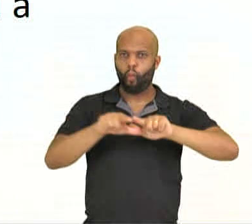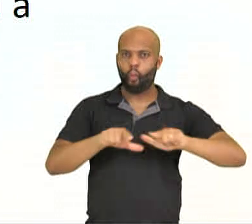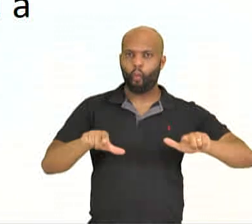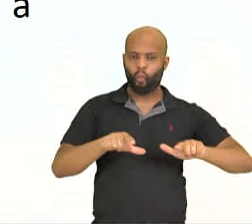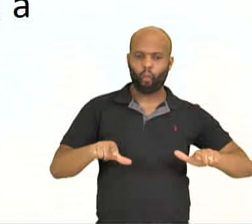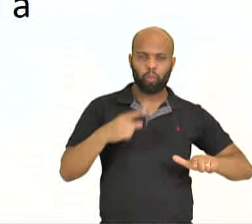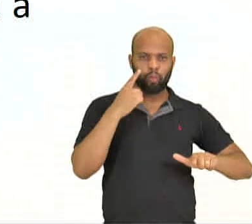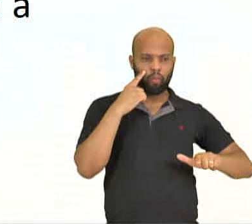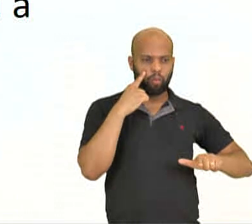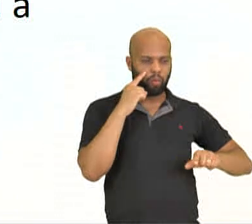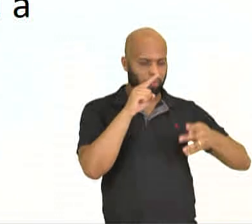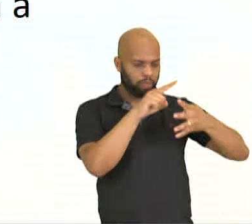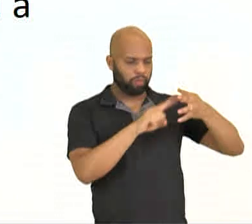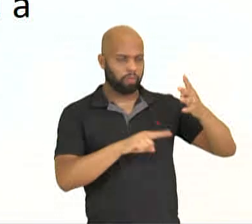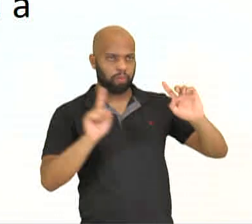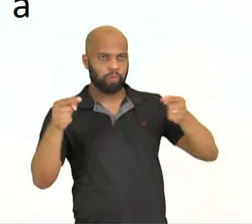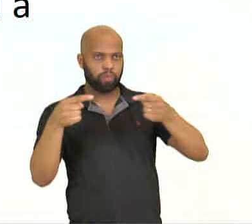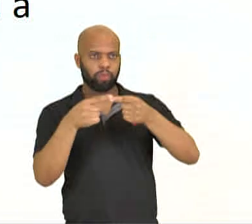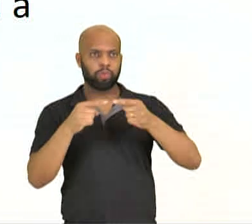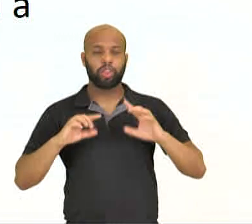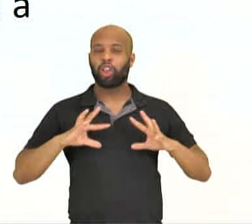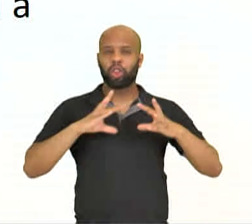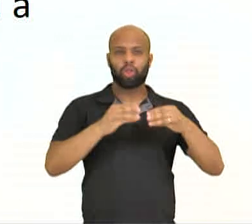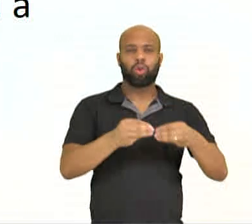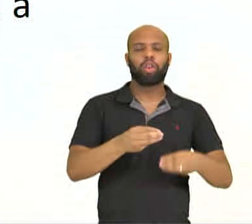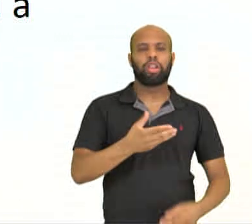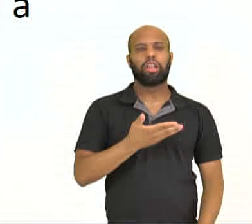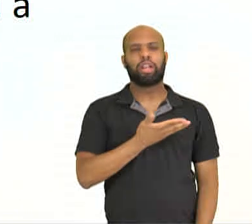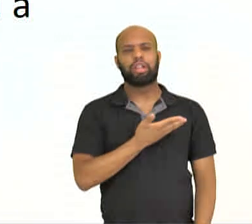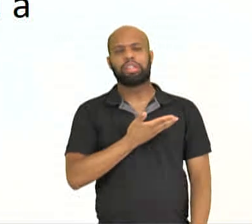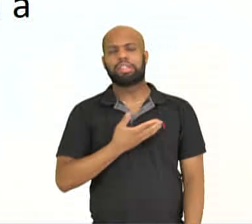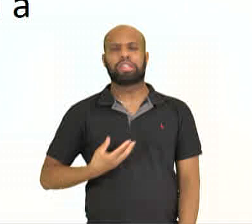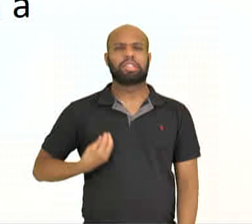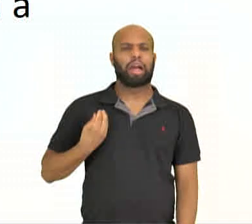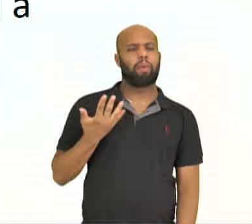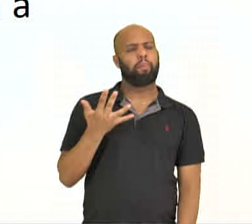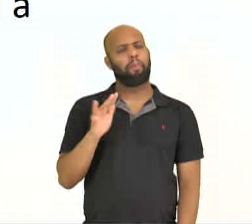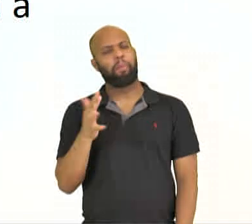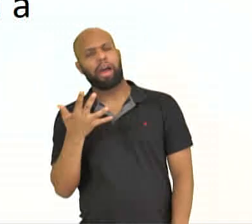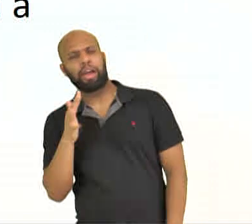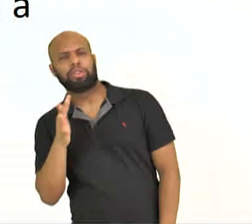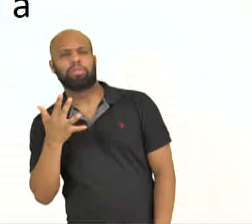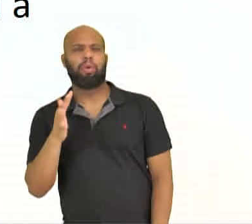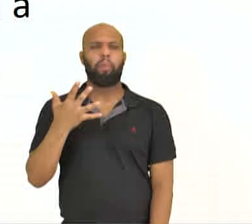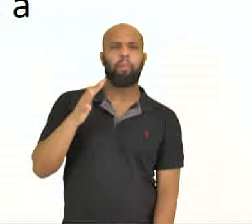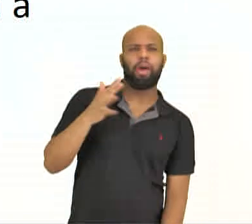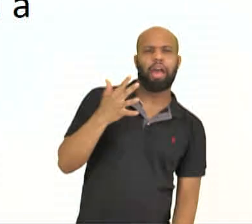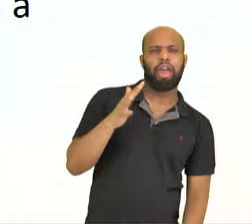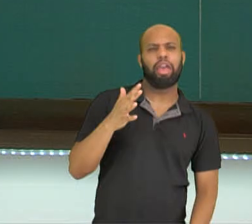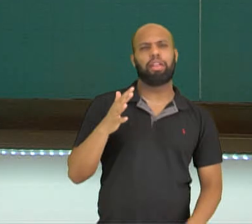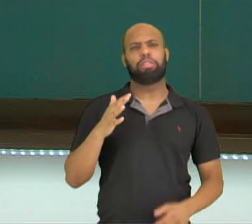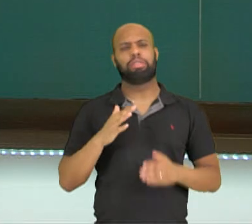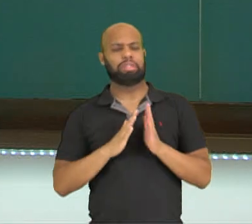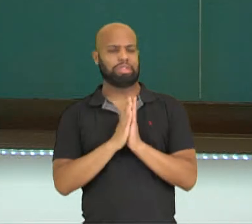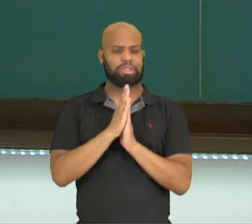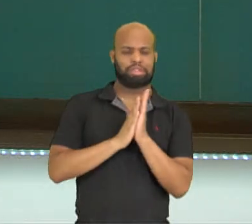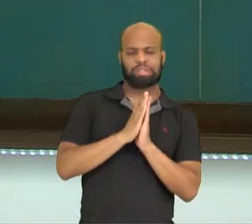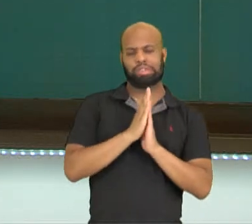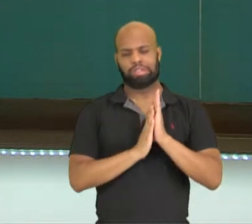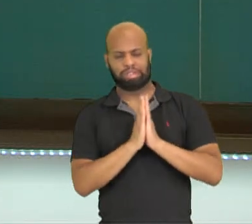amigas estavam meio ansiosas. Quando eu me refiro a um pouco, eu falo meio, né?